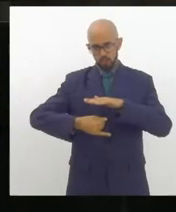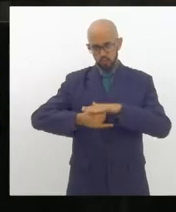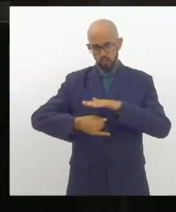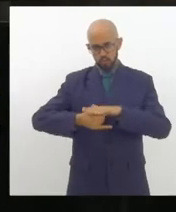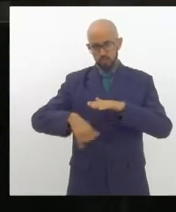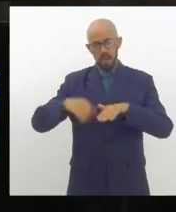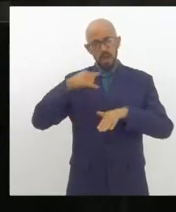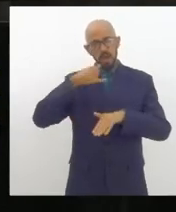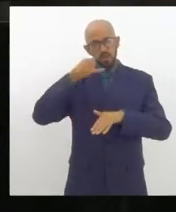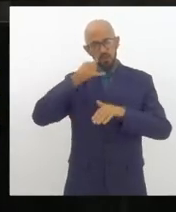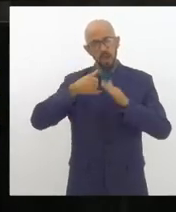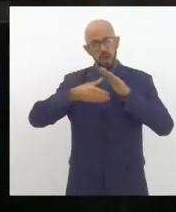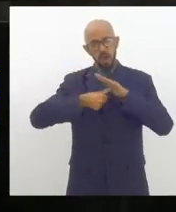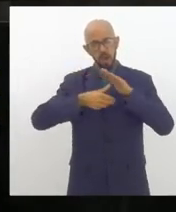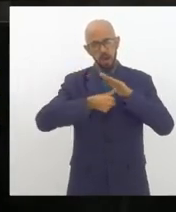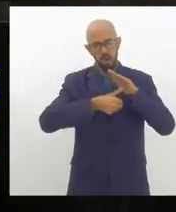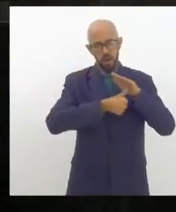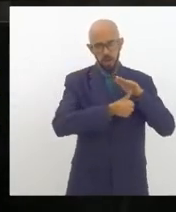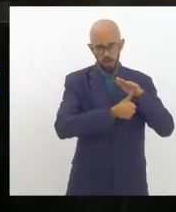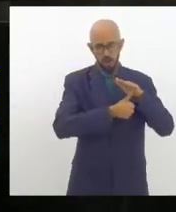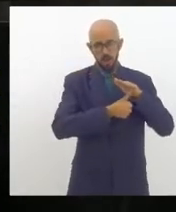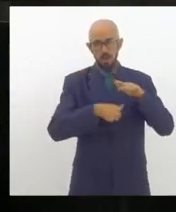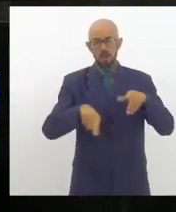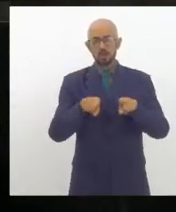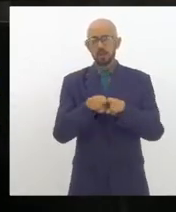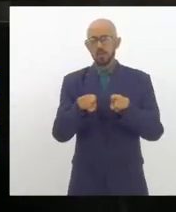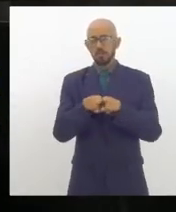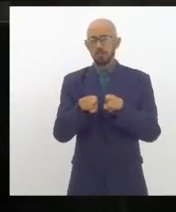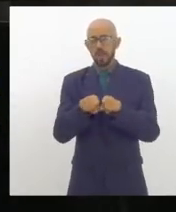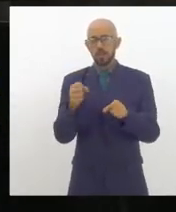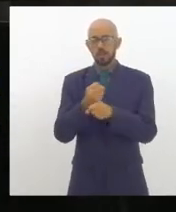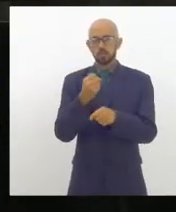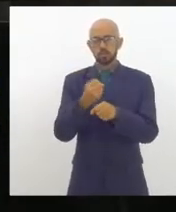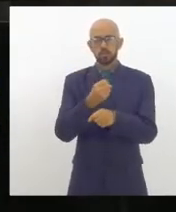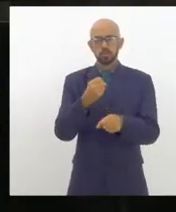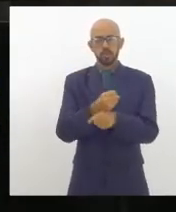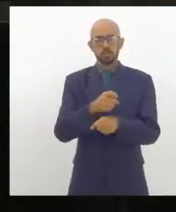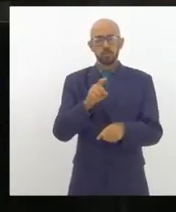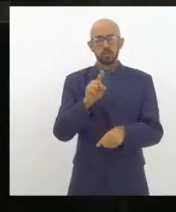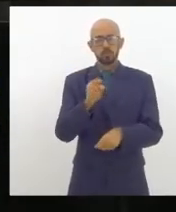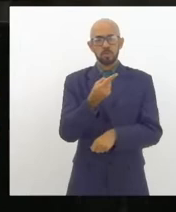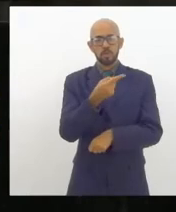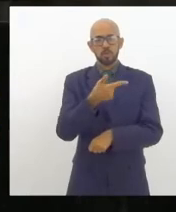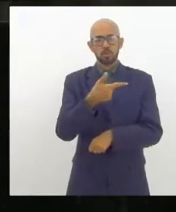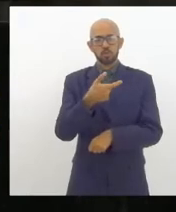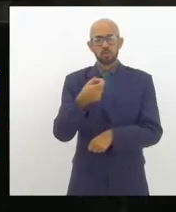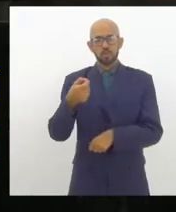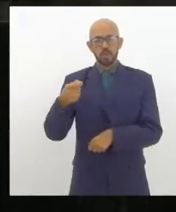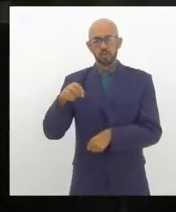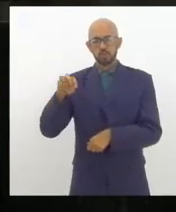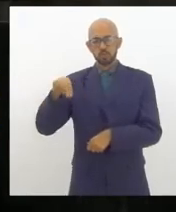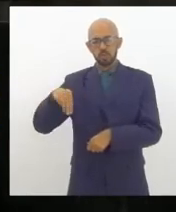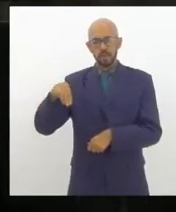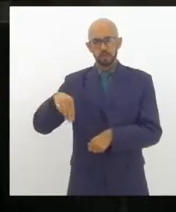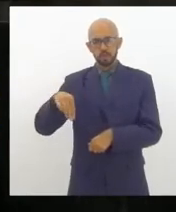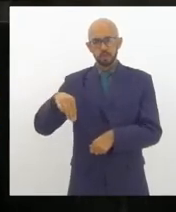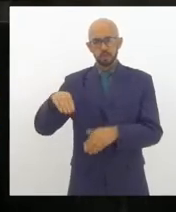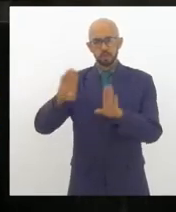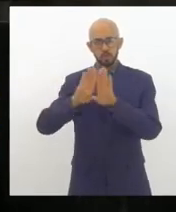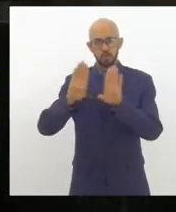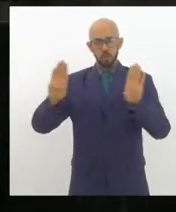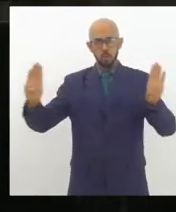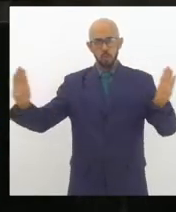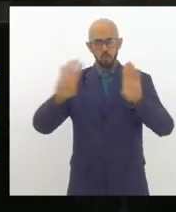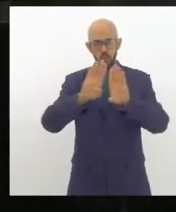a construção de 1.200 metros de muros de fechamentos da via permanente, a manutenção